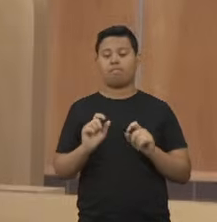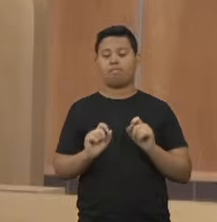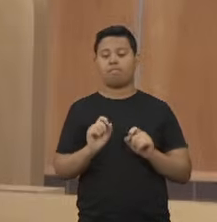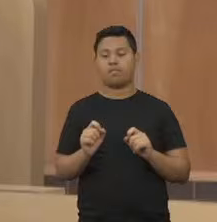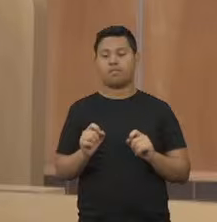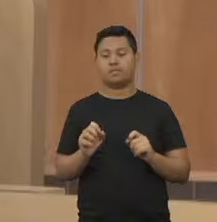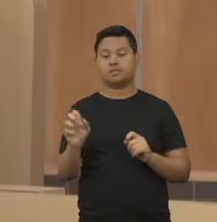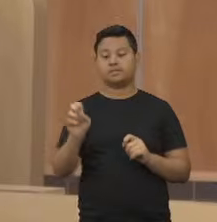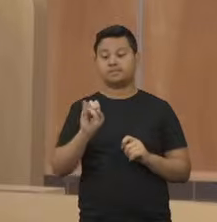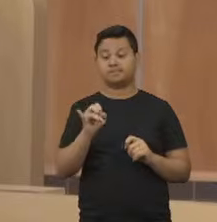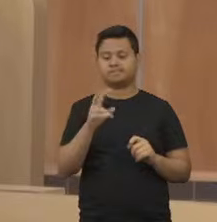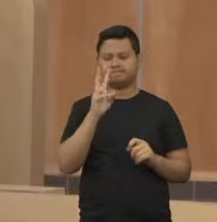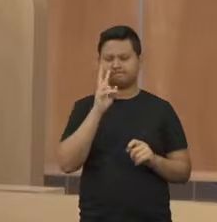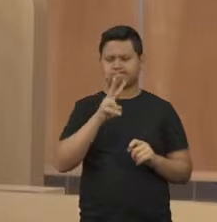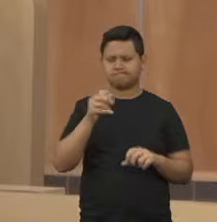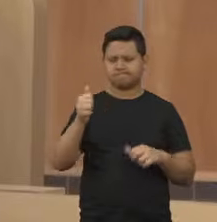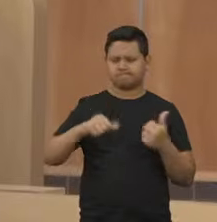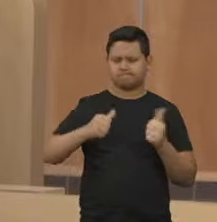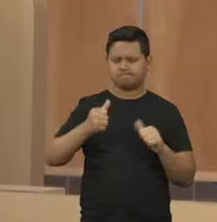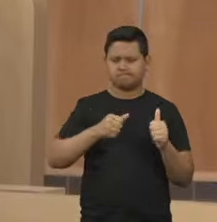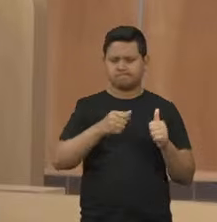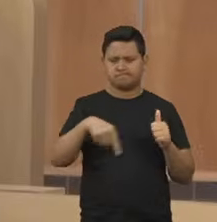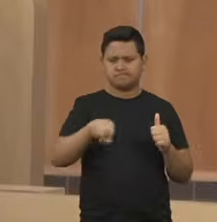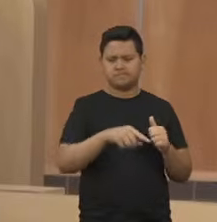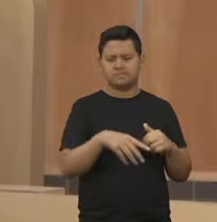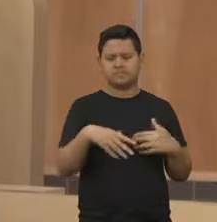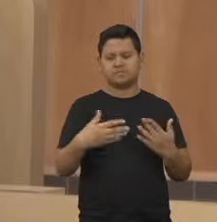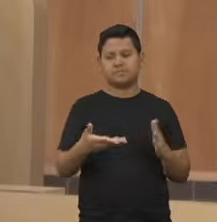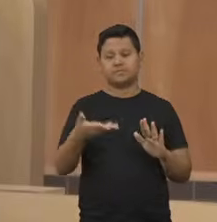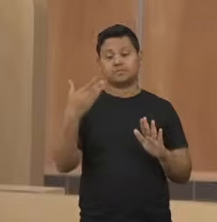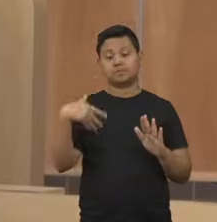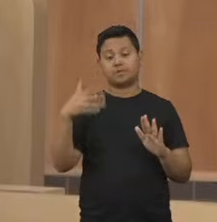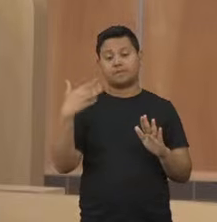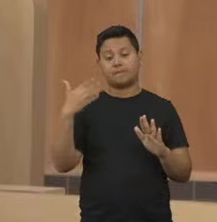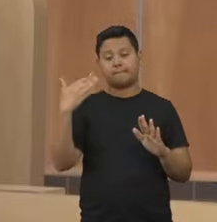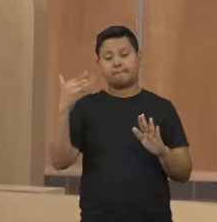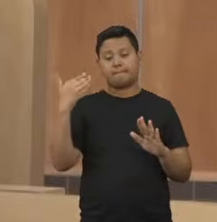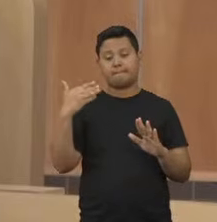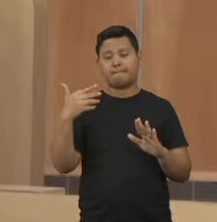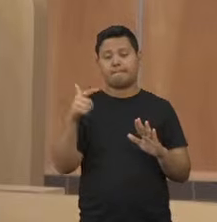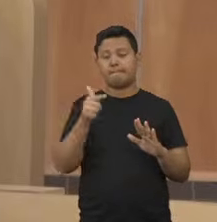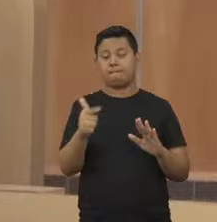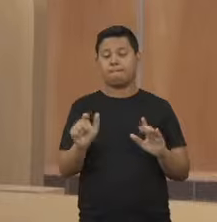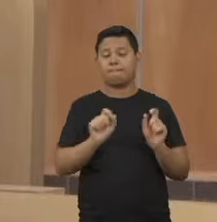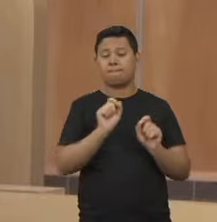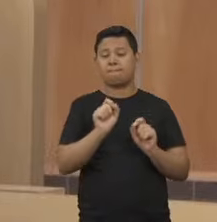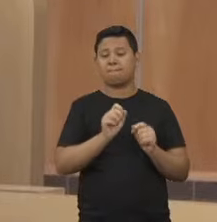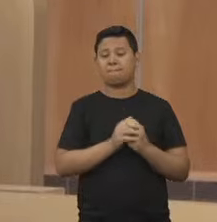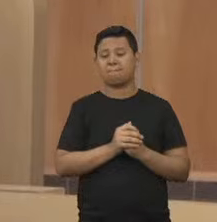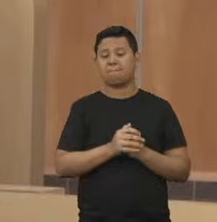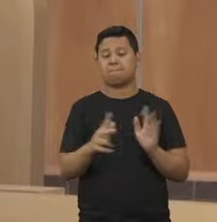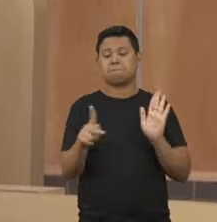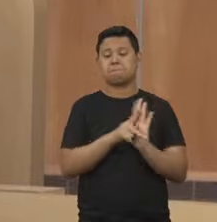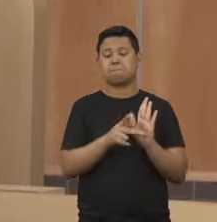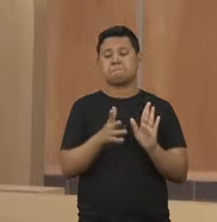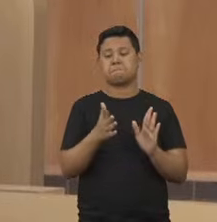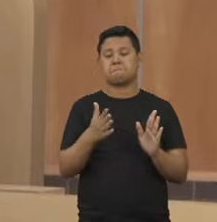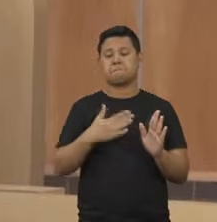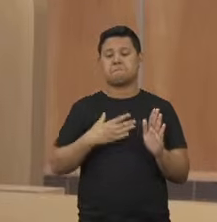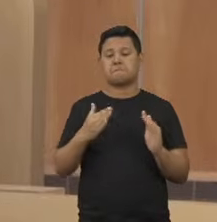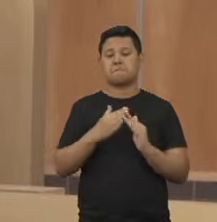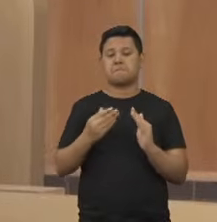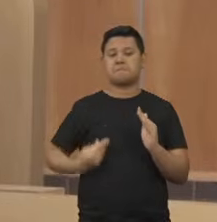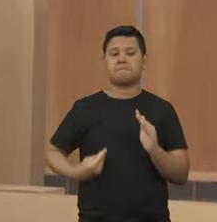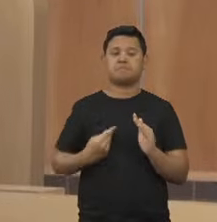Porque se dermos uma olhada, Jean, há quanto tempo não temos projeto do Minha Casa